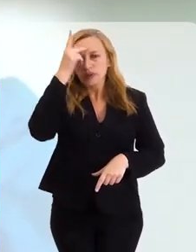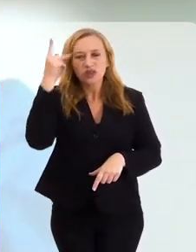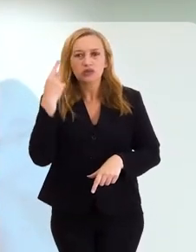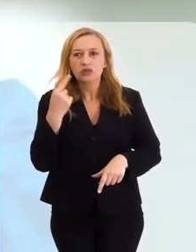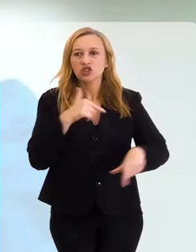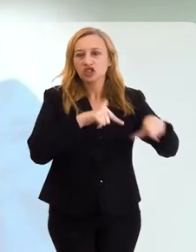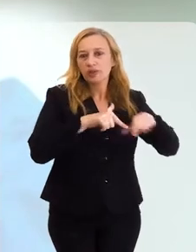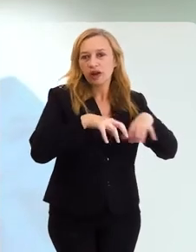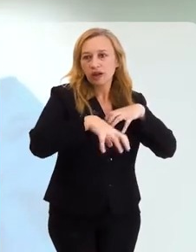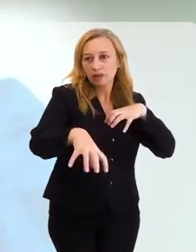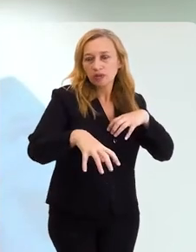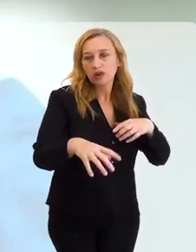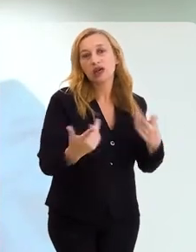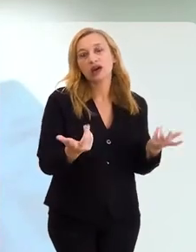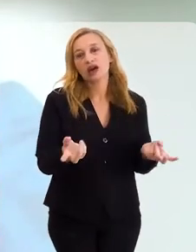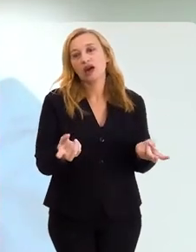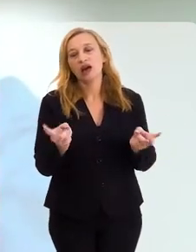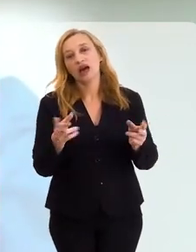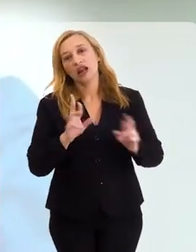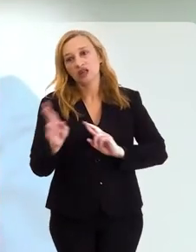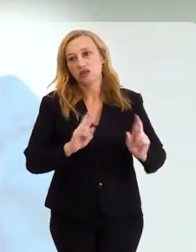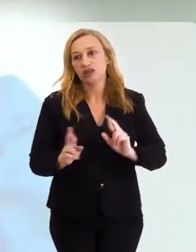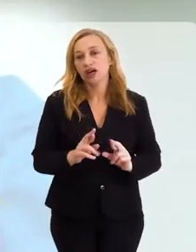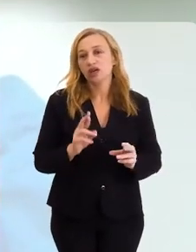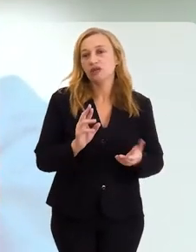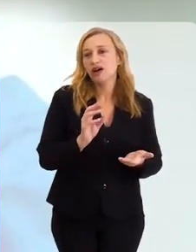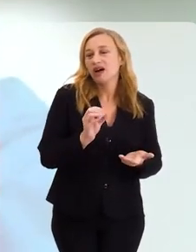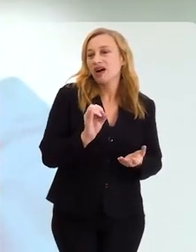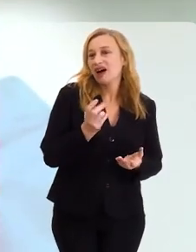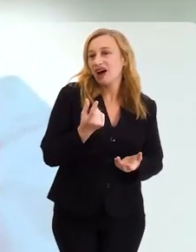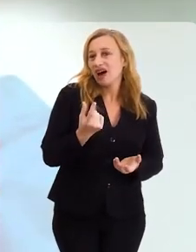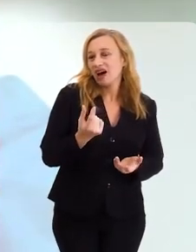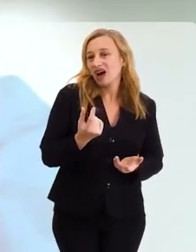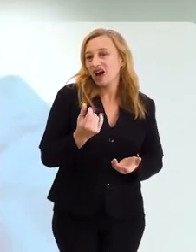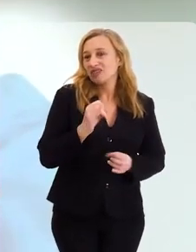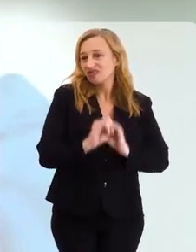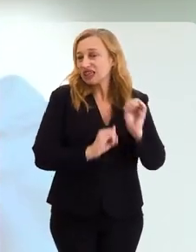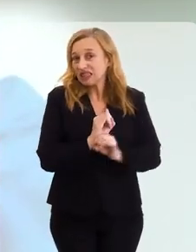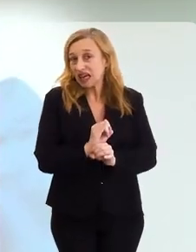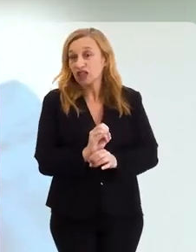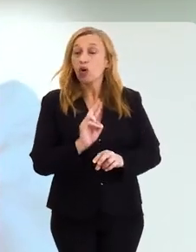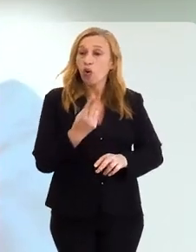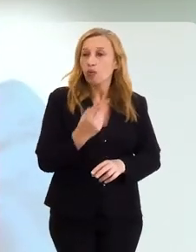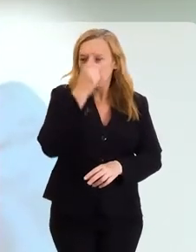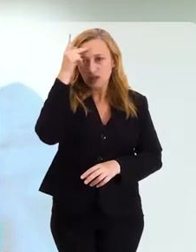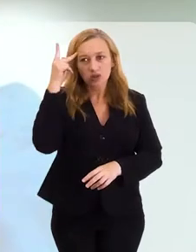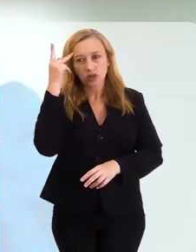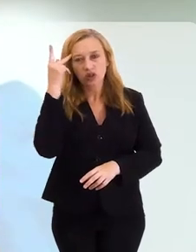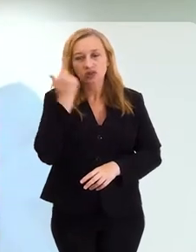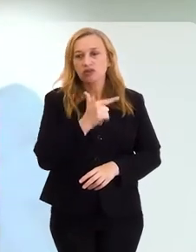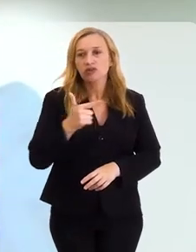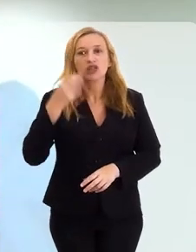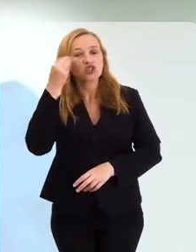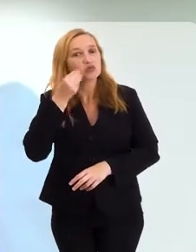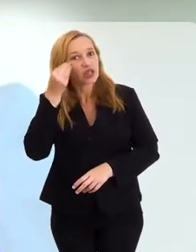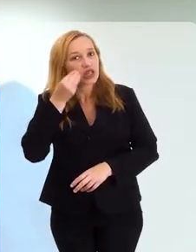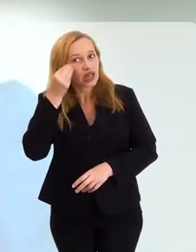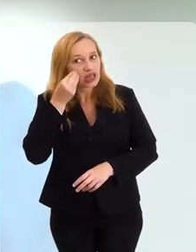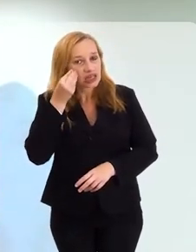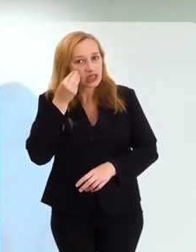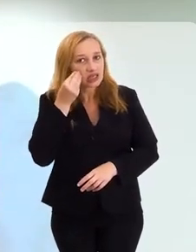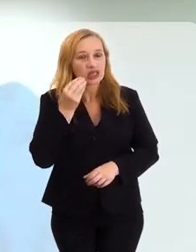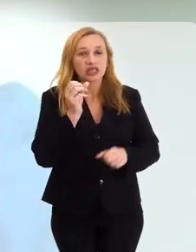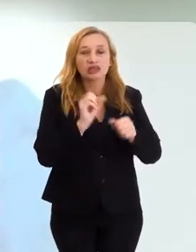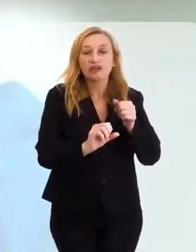trabalho remoto por condições sociais, condições psicológicas ou por preparo. Pessoas muito inexperientes que não têm autonomia